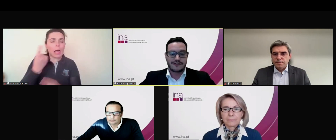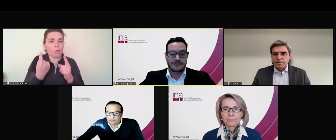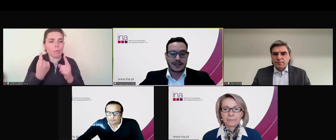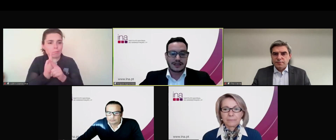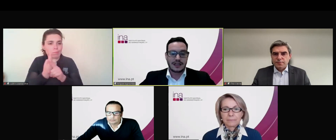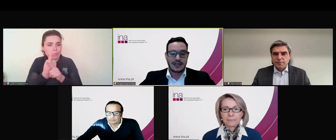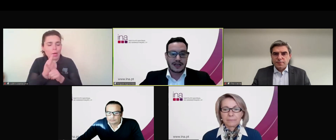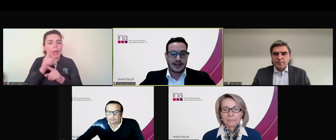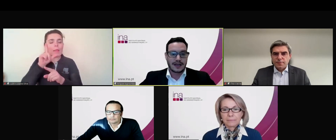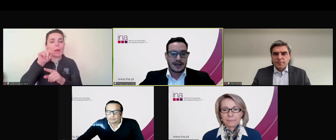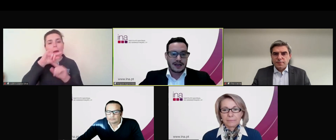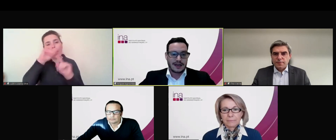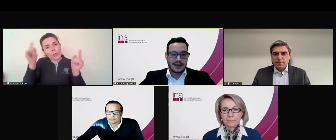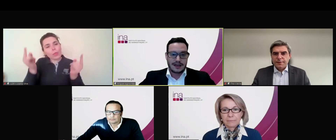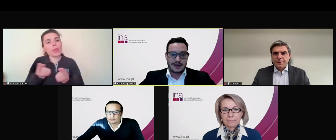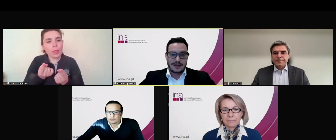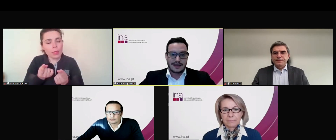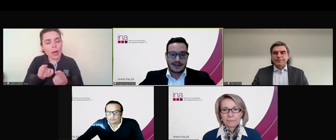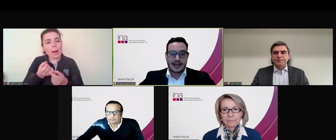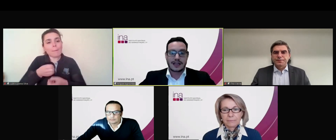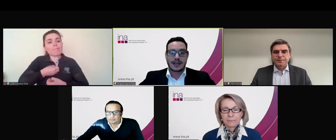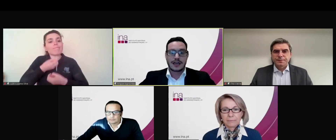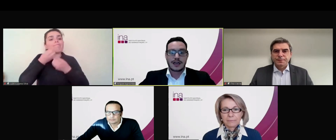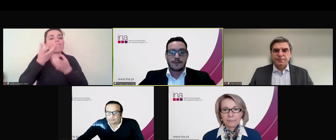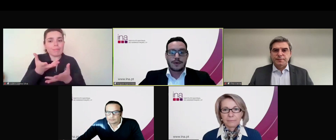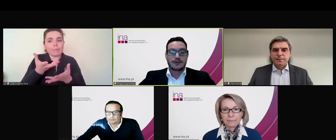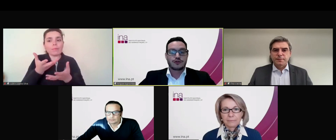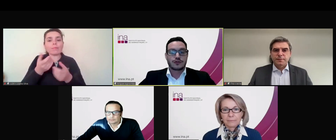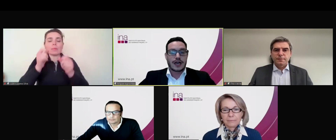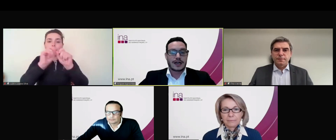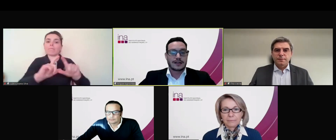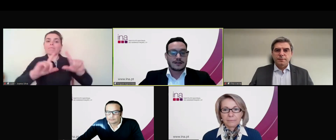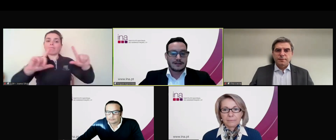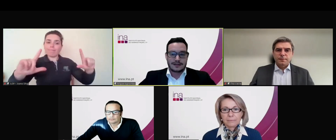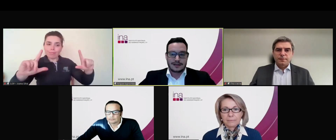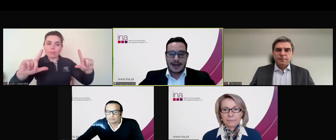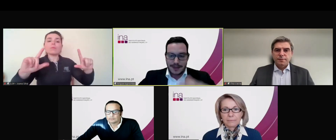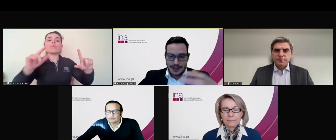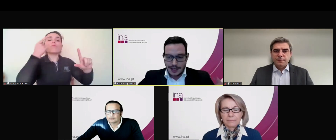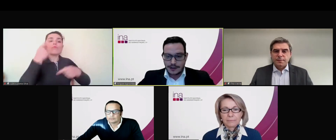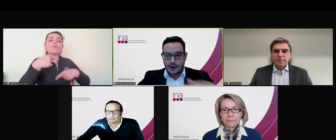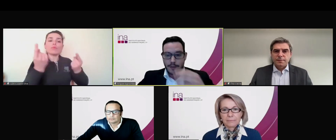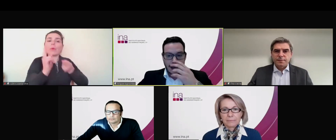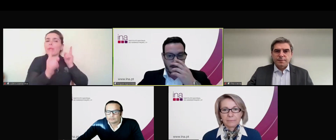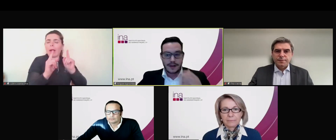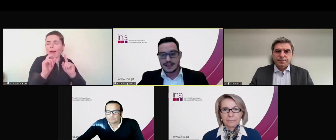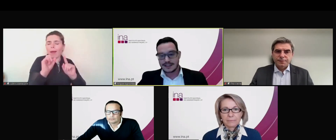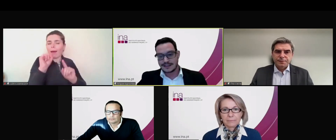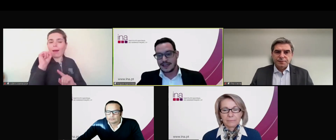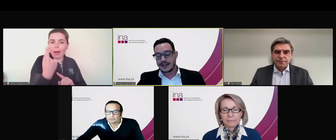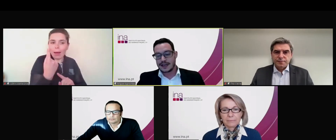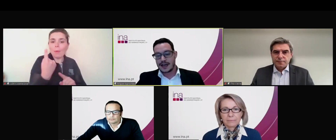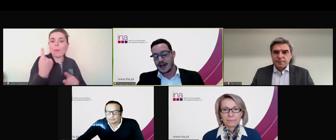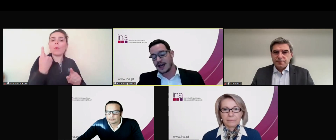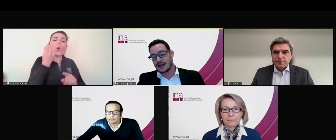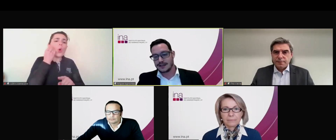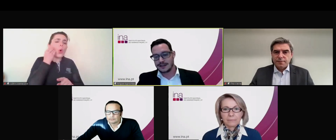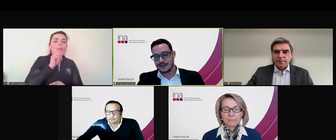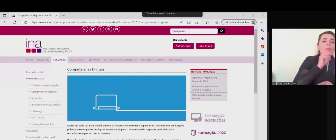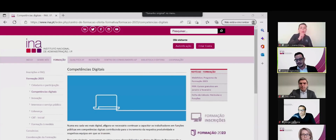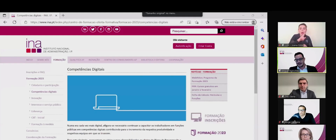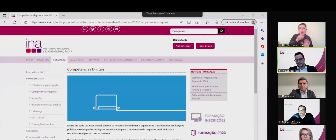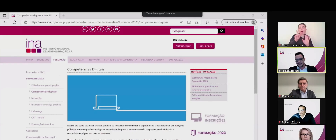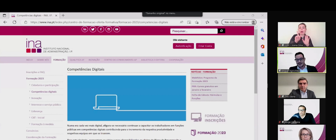uma breve partilha da tela para mostrar rapidamente como é que podem aceder à